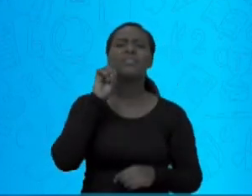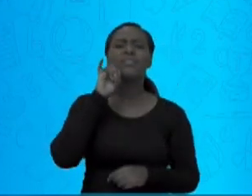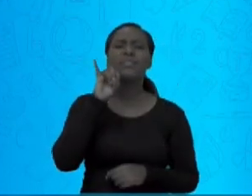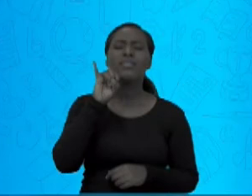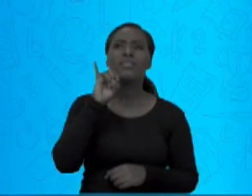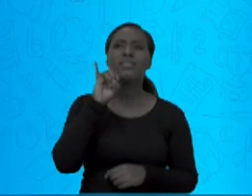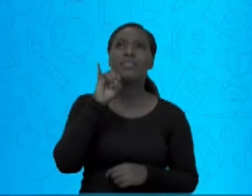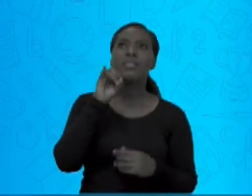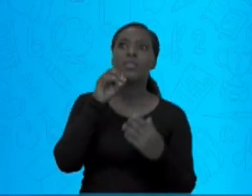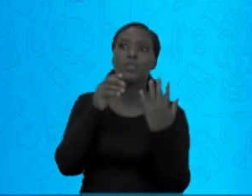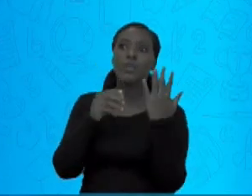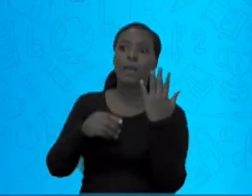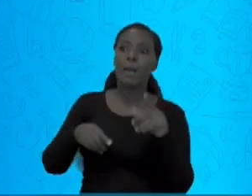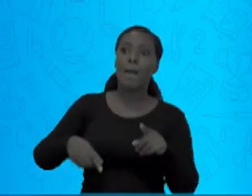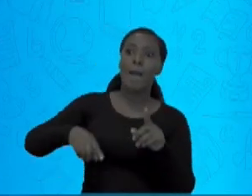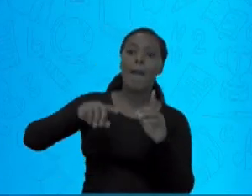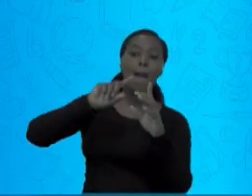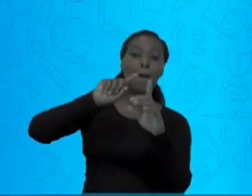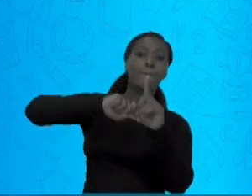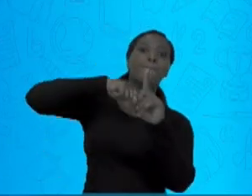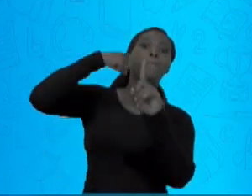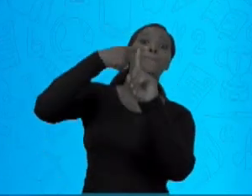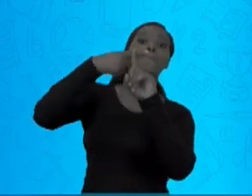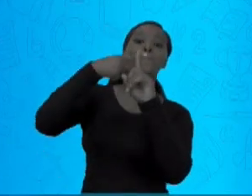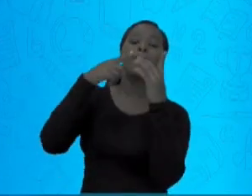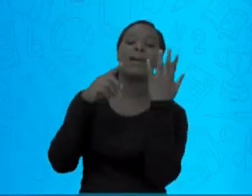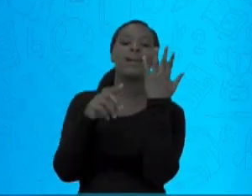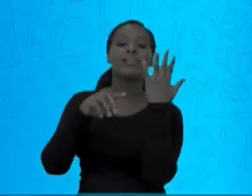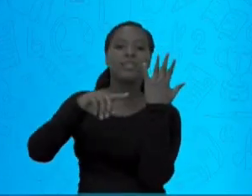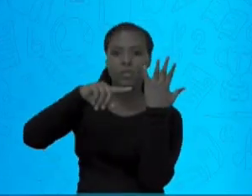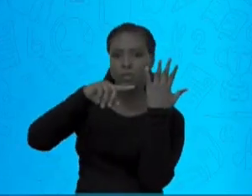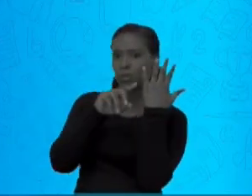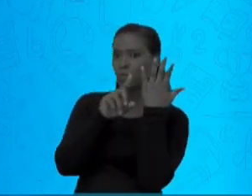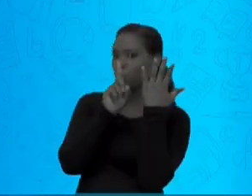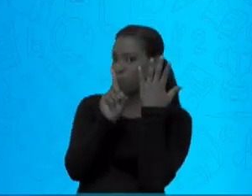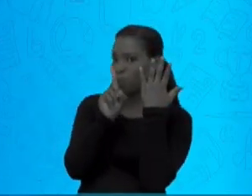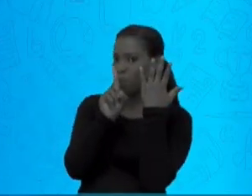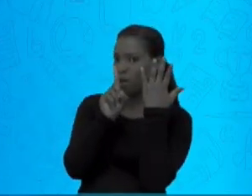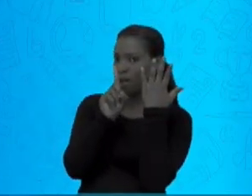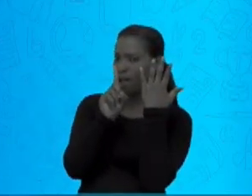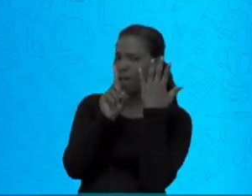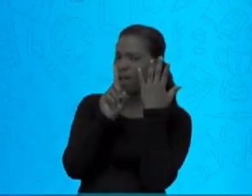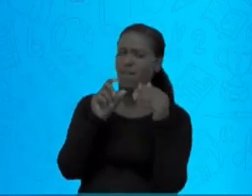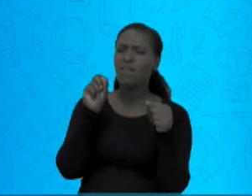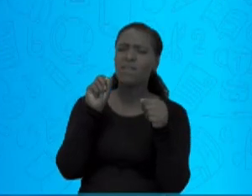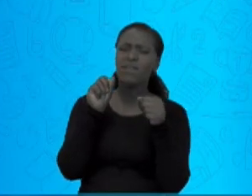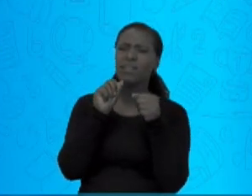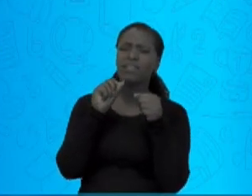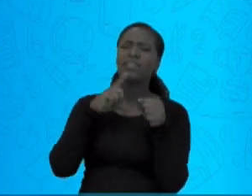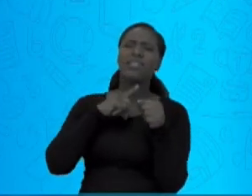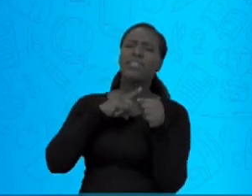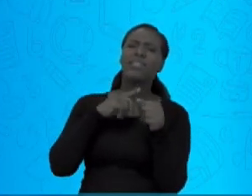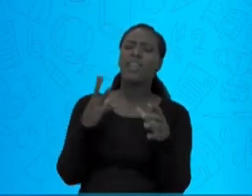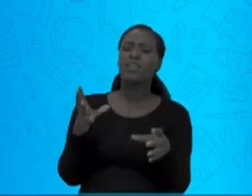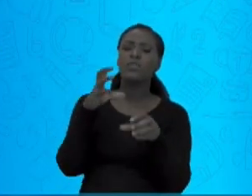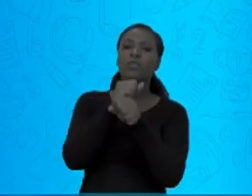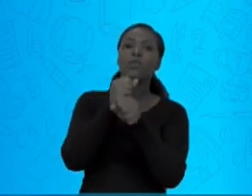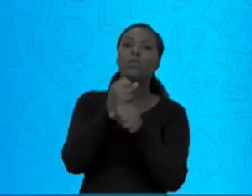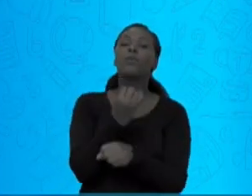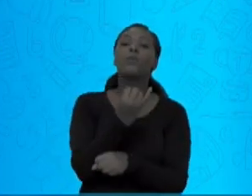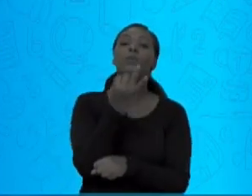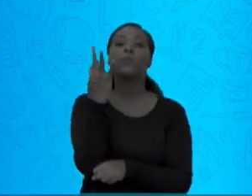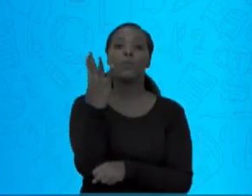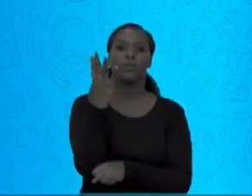mais uma unidade, eu vou formar quanto? Essas 10 unidades vão